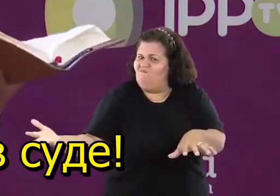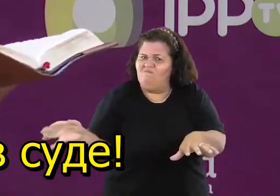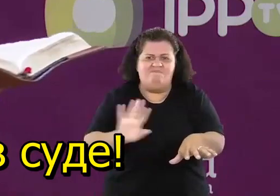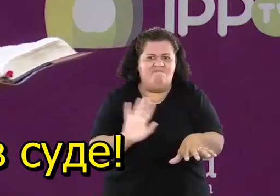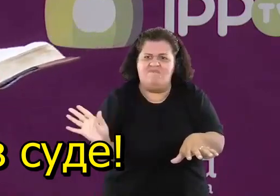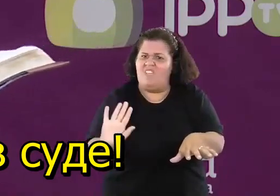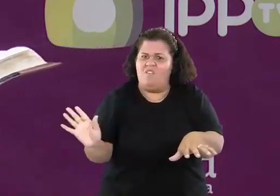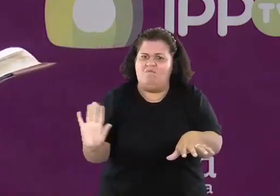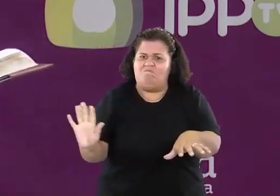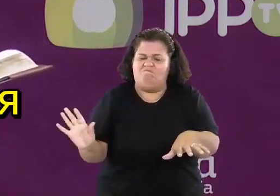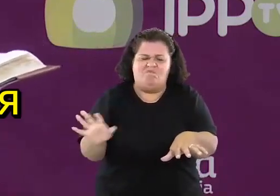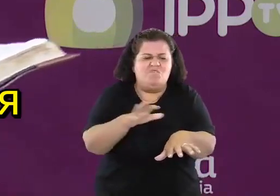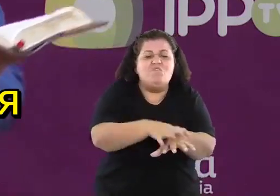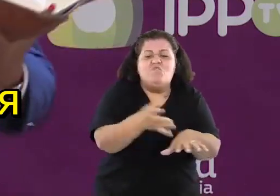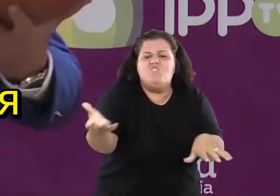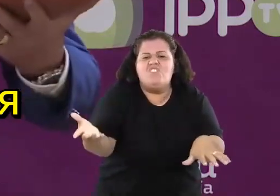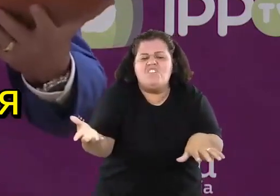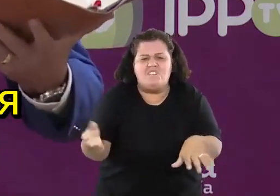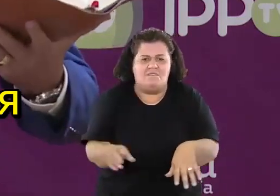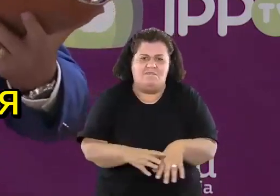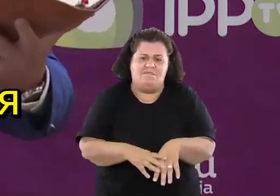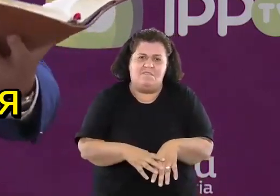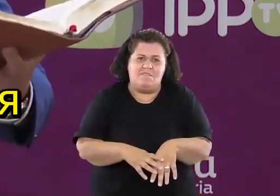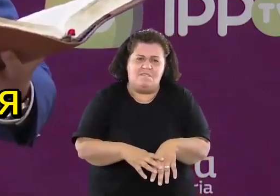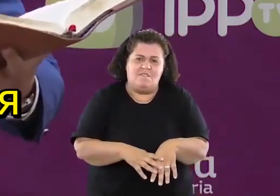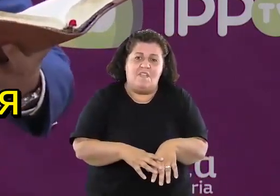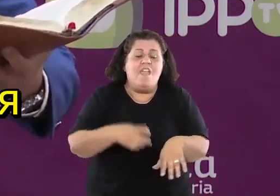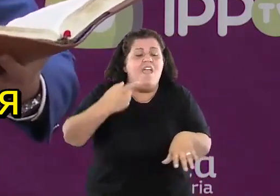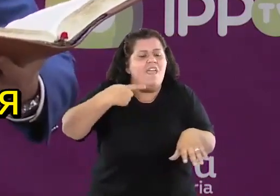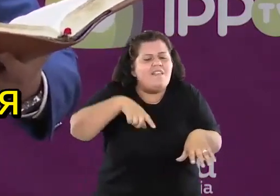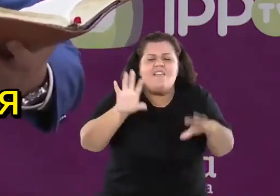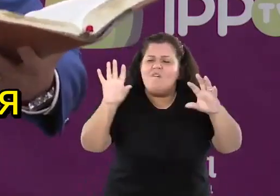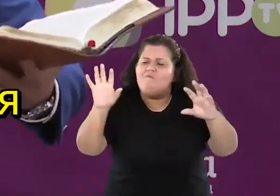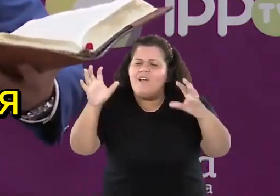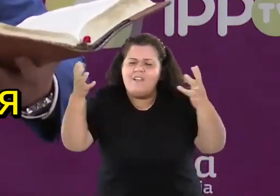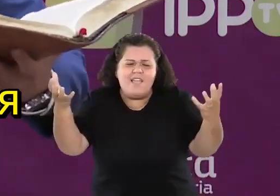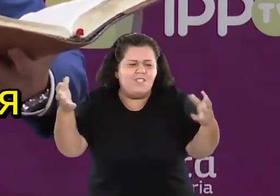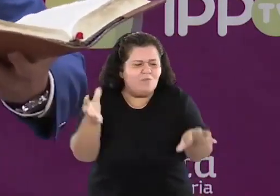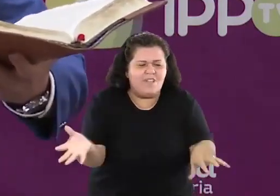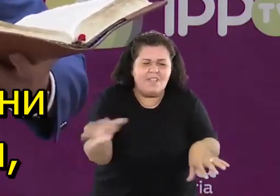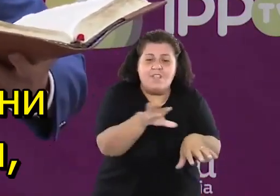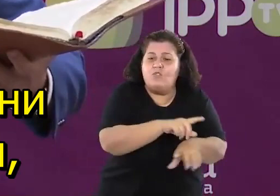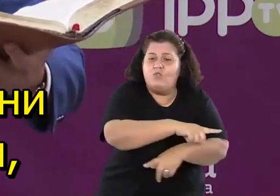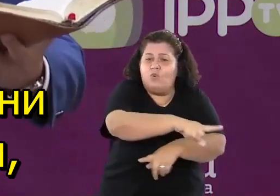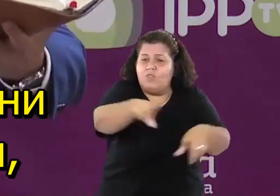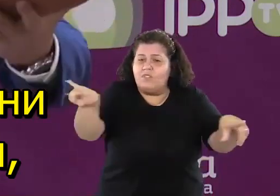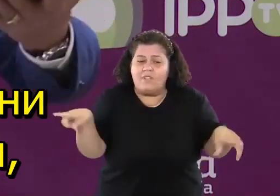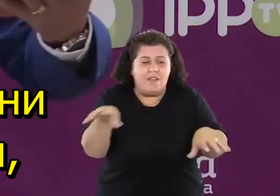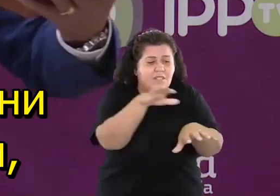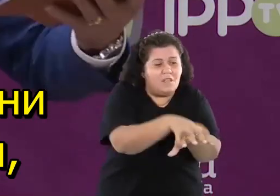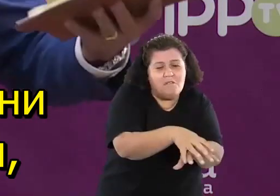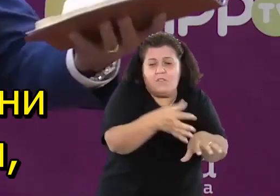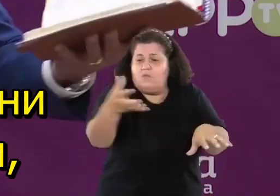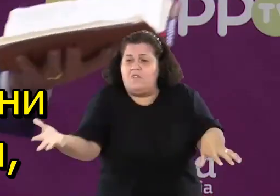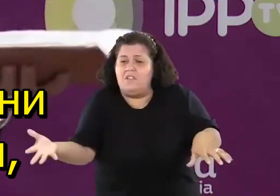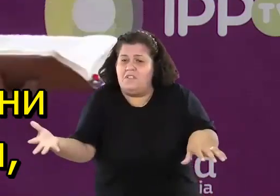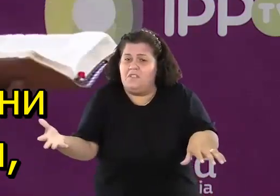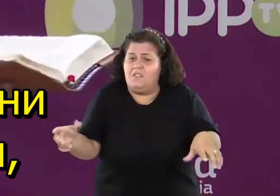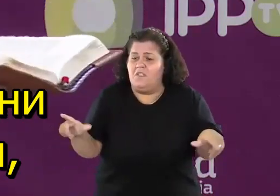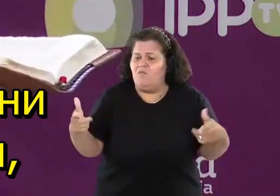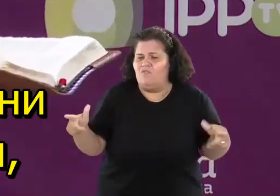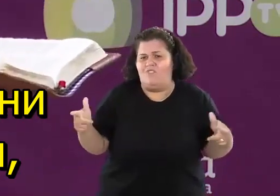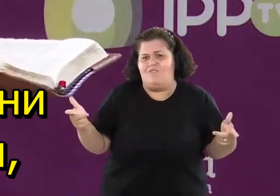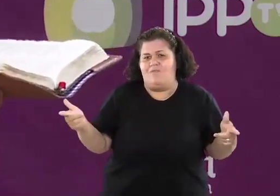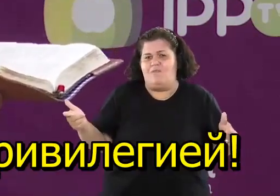de uma corte. E o Senhor Jesus então aparece àquelas que eram excluídas. Porque embora excluídos pelos